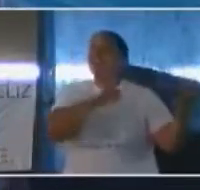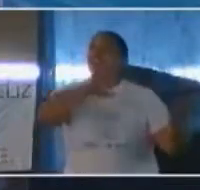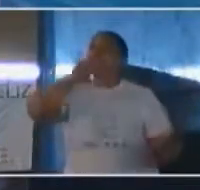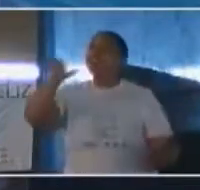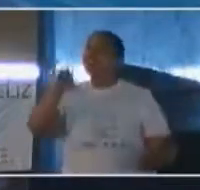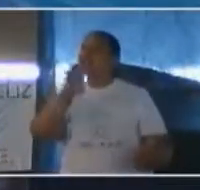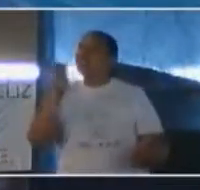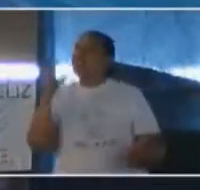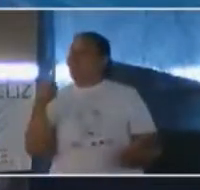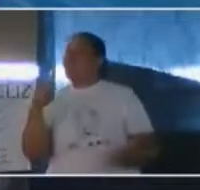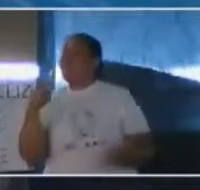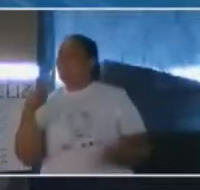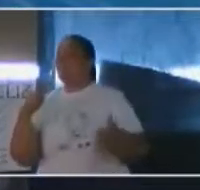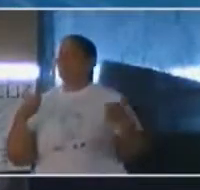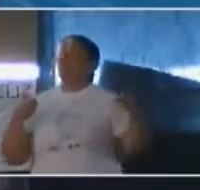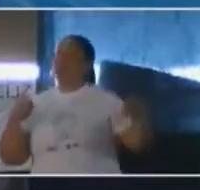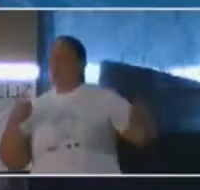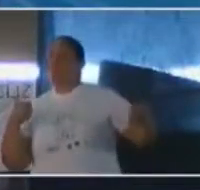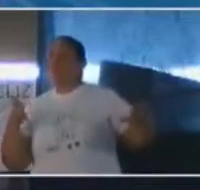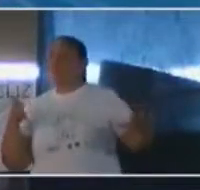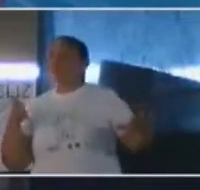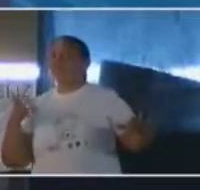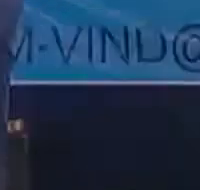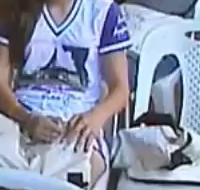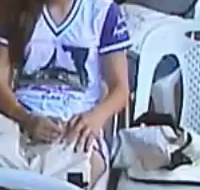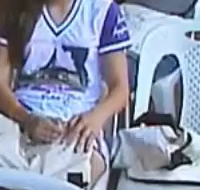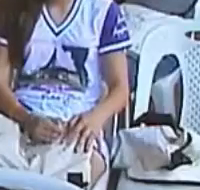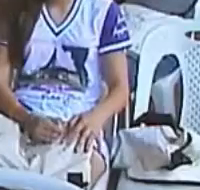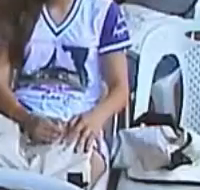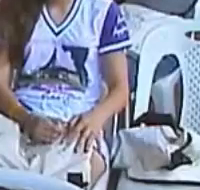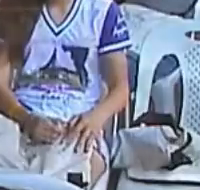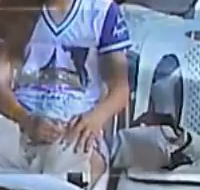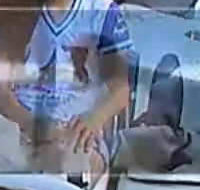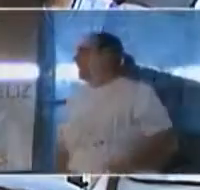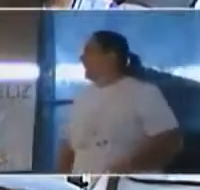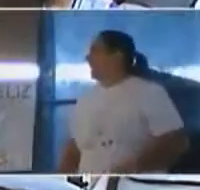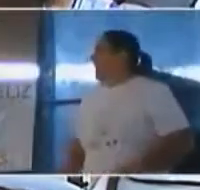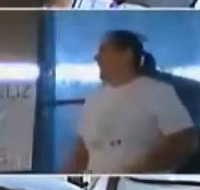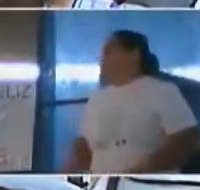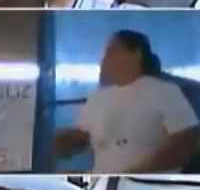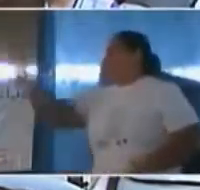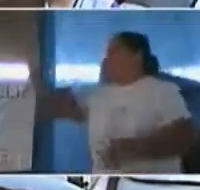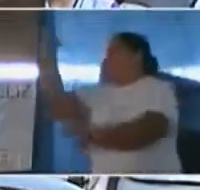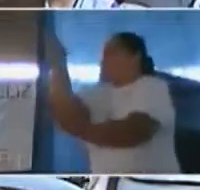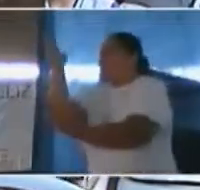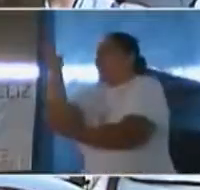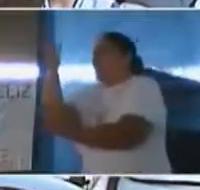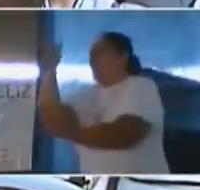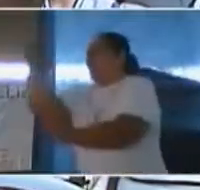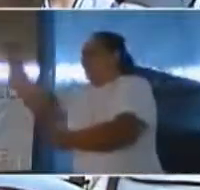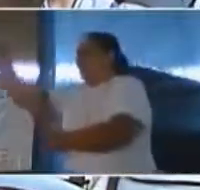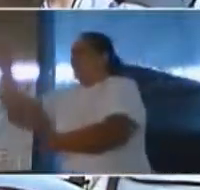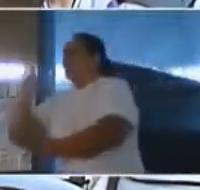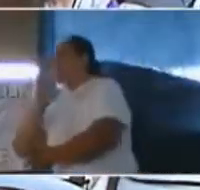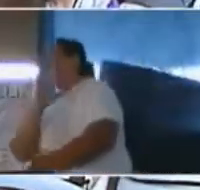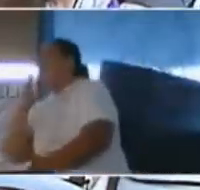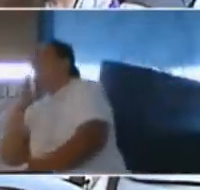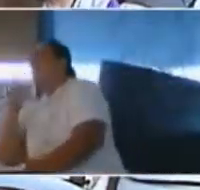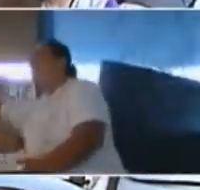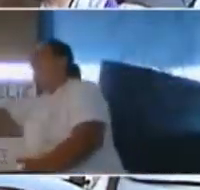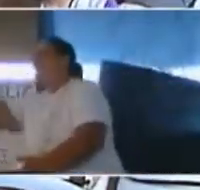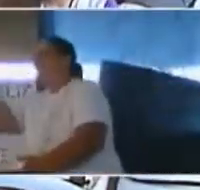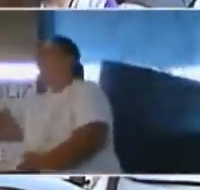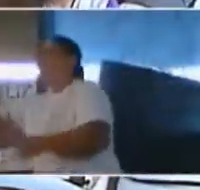ações? Sim ou não? Lá nas árvores, perto do refeitório, tem uma série